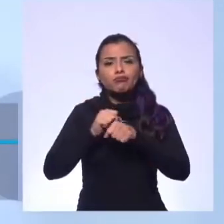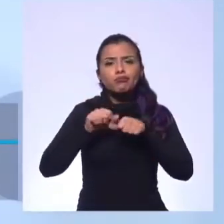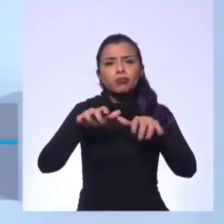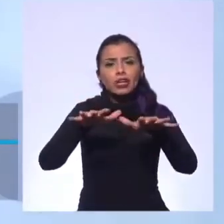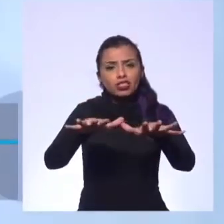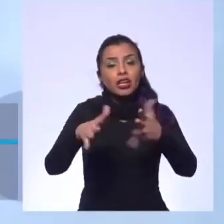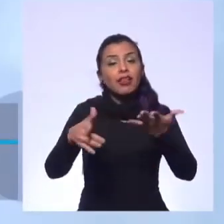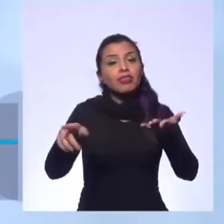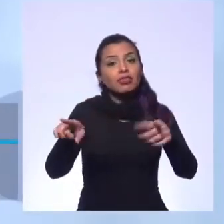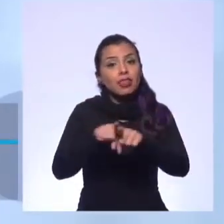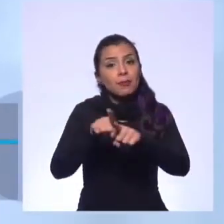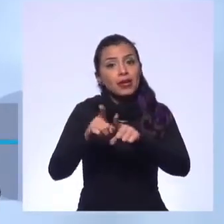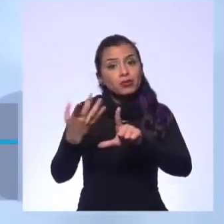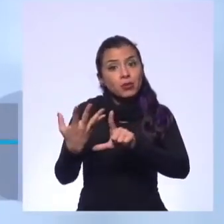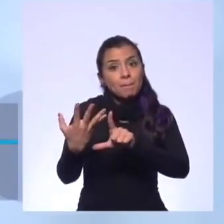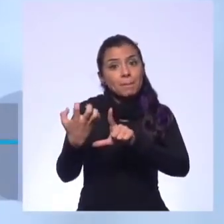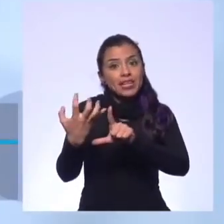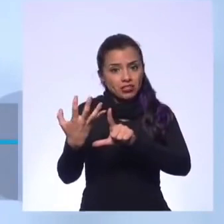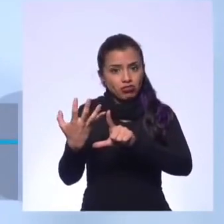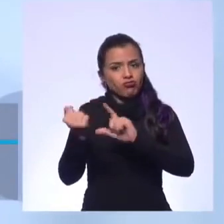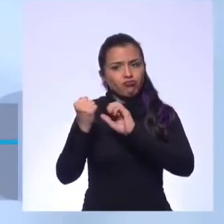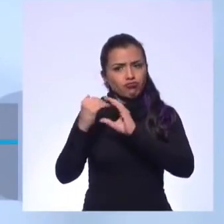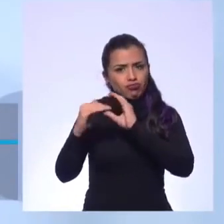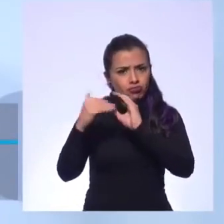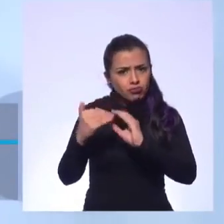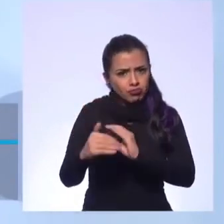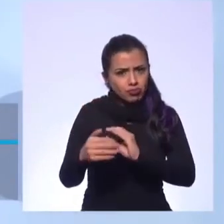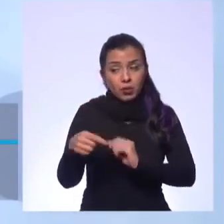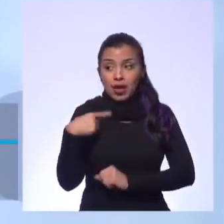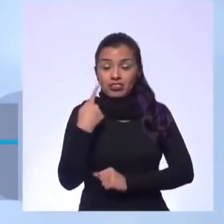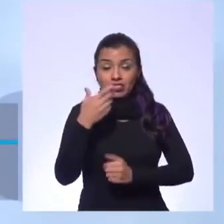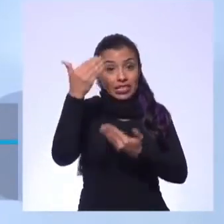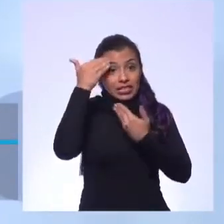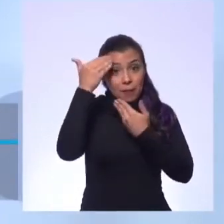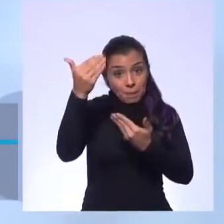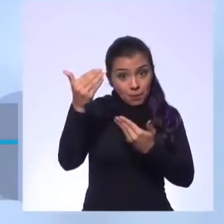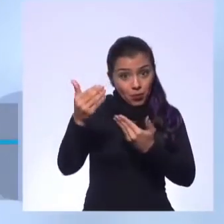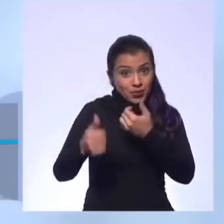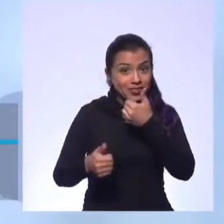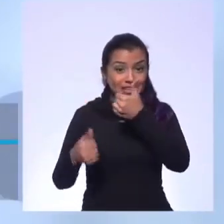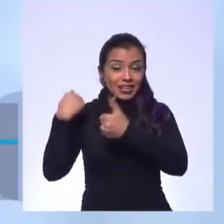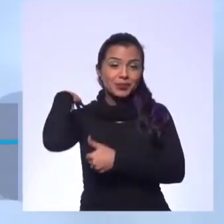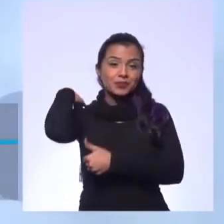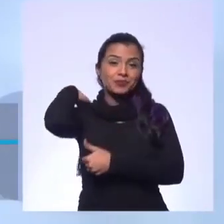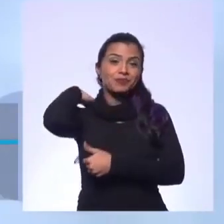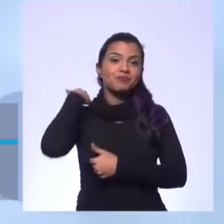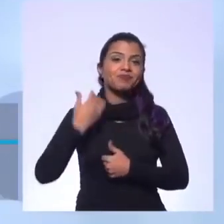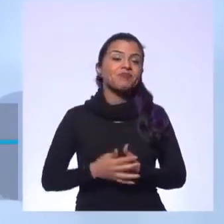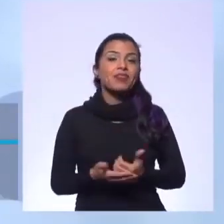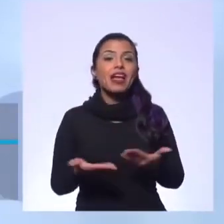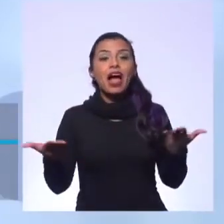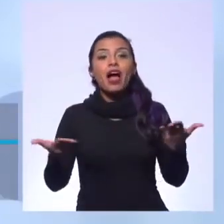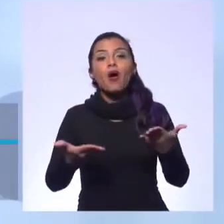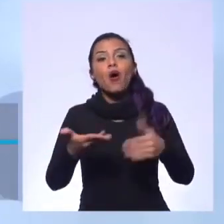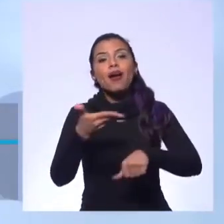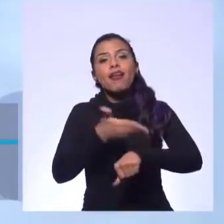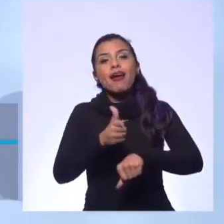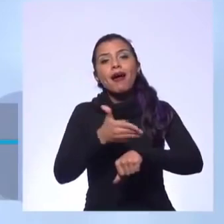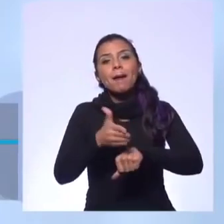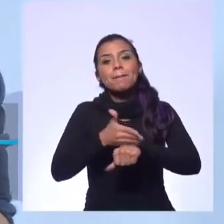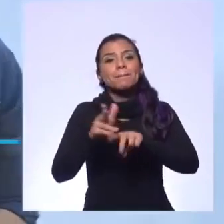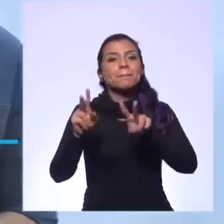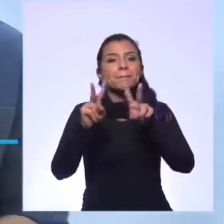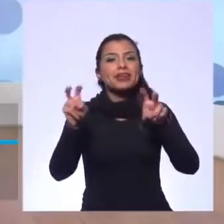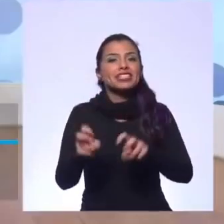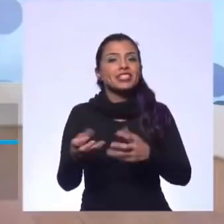tela, acho bem legal. Tá? Então a gente agradece muito aí o que vocês estão fazendo, certo? Então vamos falar um pouquinho agora das habilidades da aula.